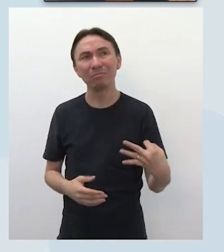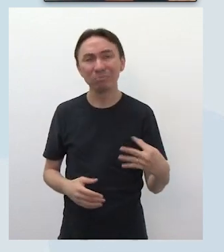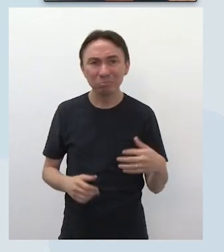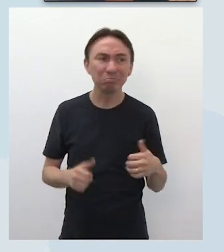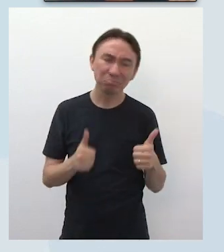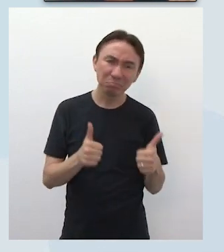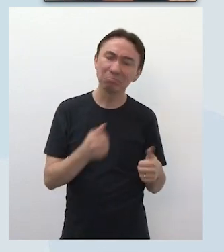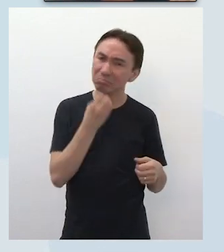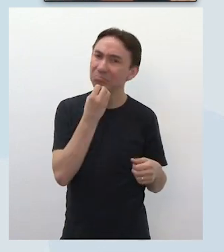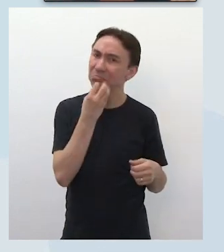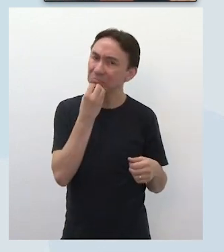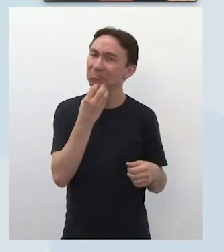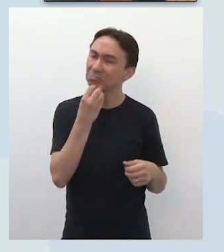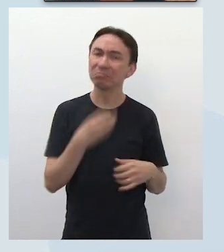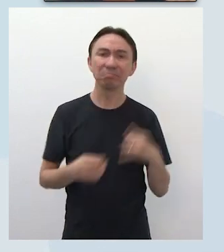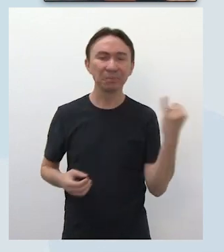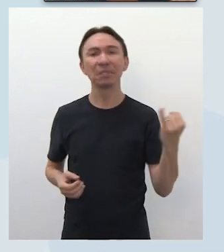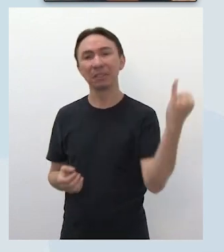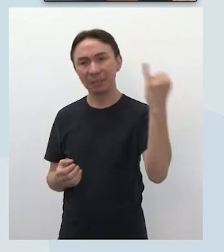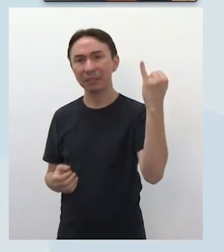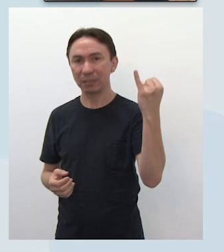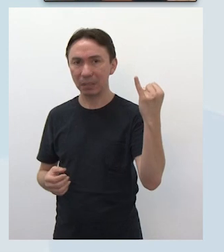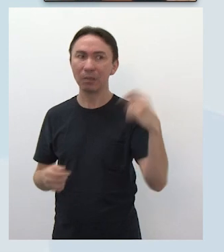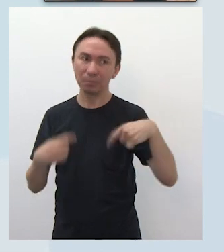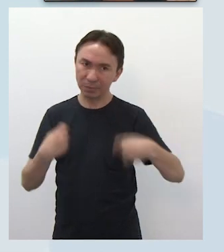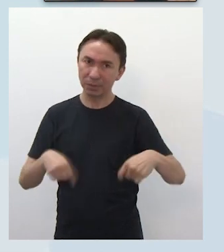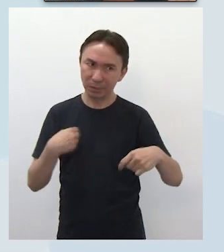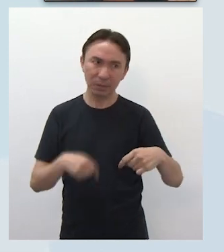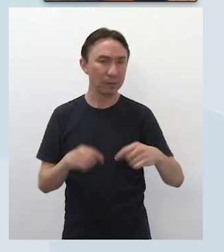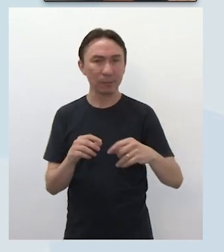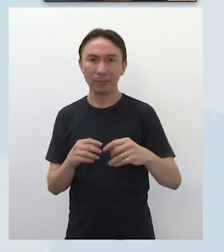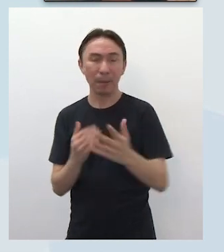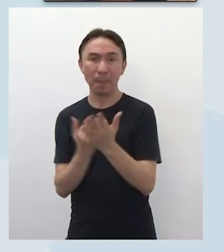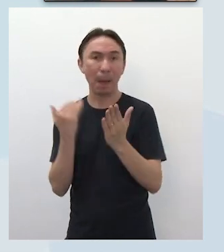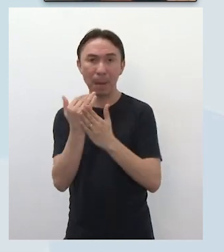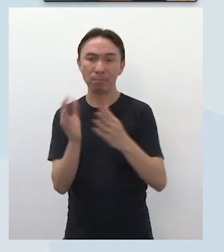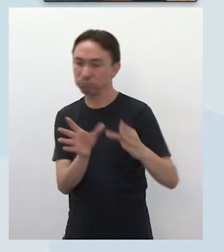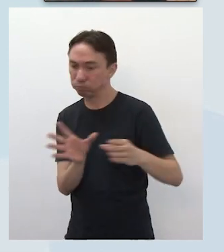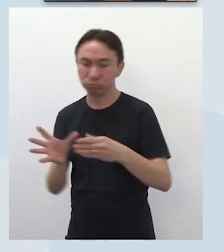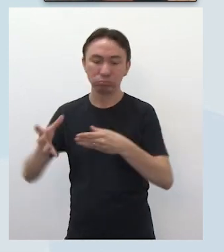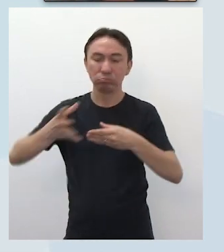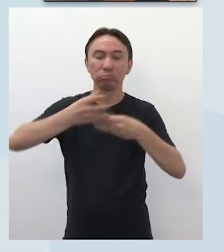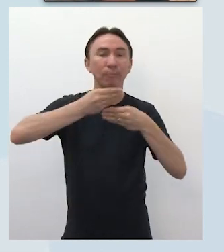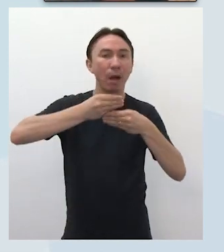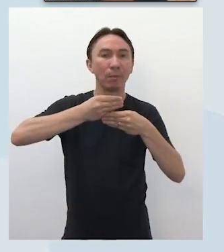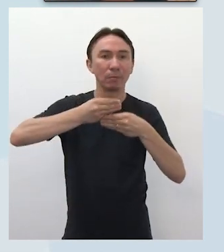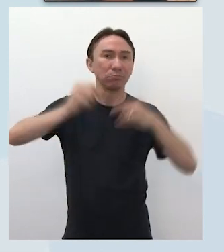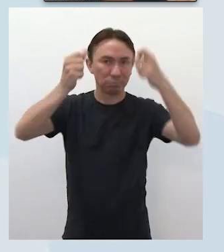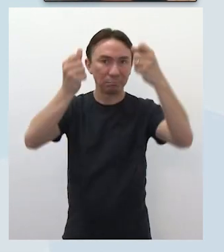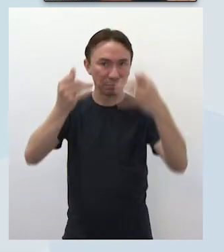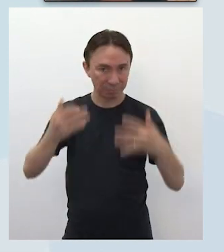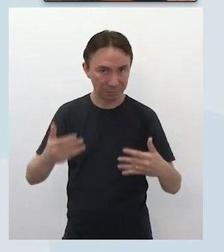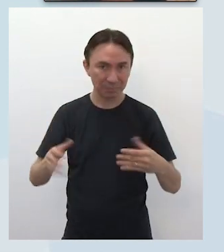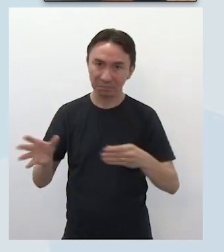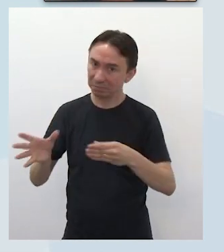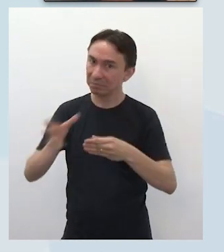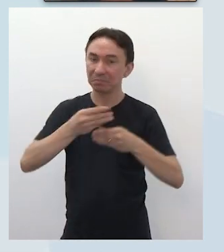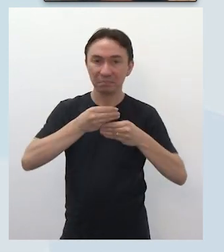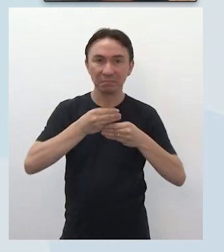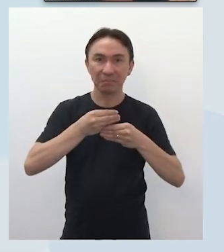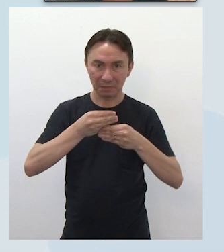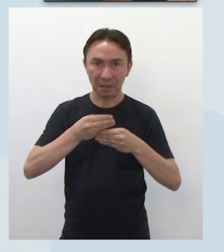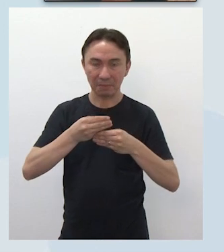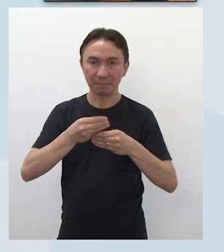necessidade de uma complementação, tá? Vamos dizer que elas falta um pedacinho, né, para essas duas